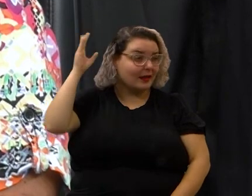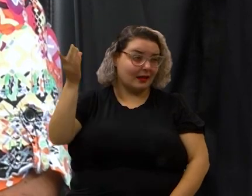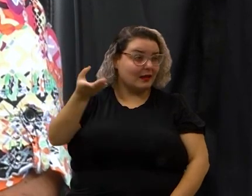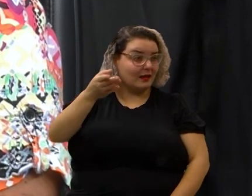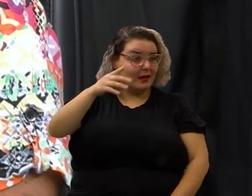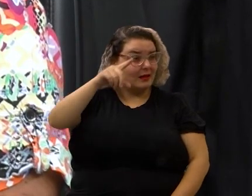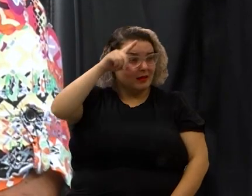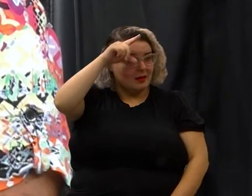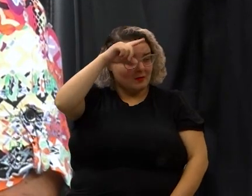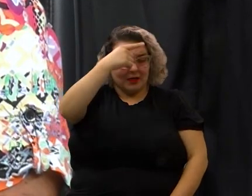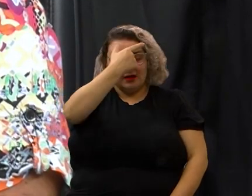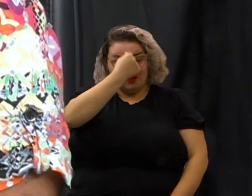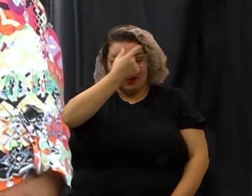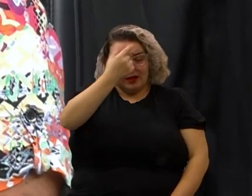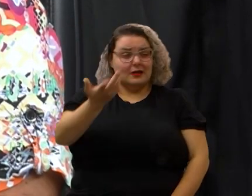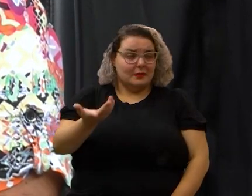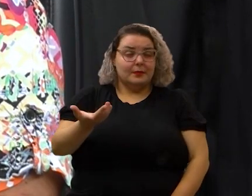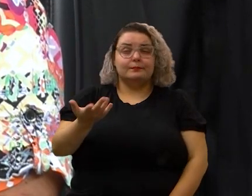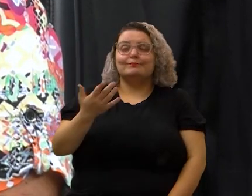para mim, assim, a vida acadêmica,